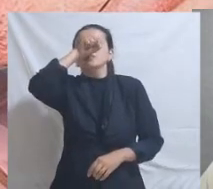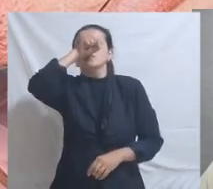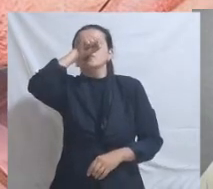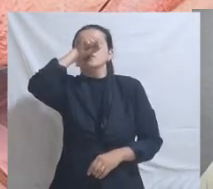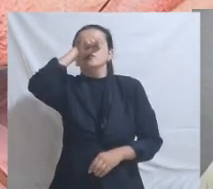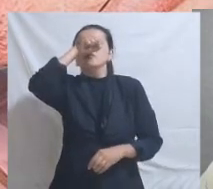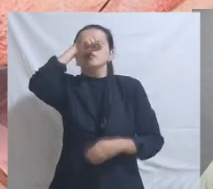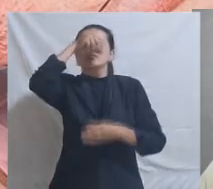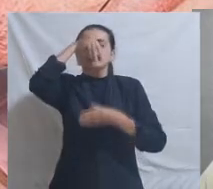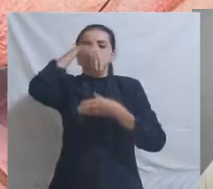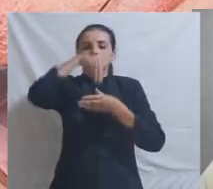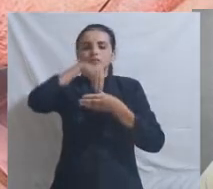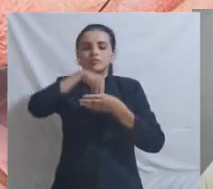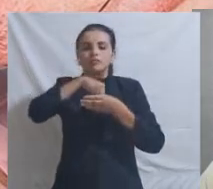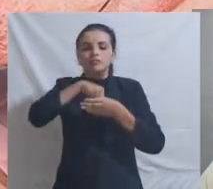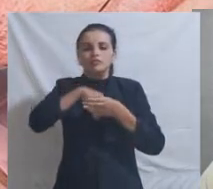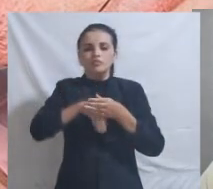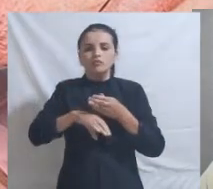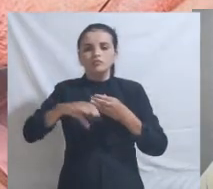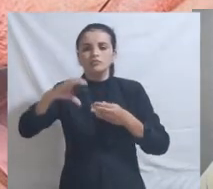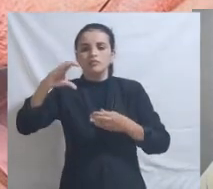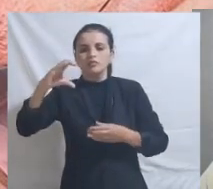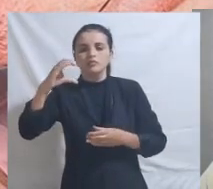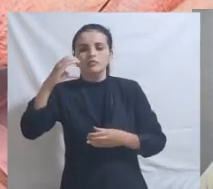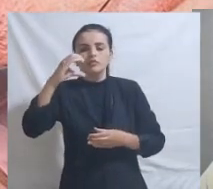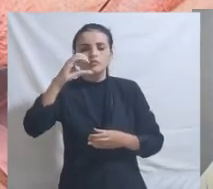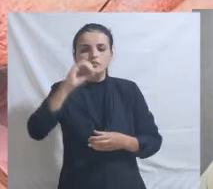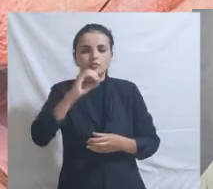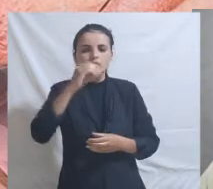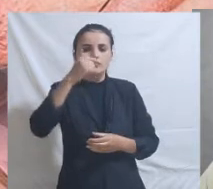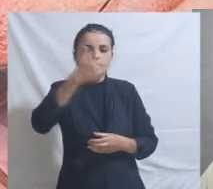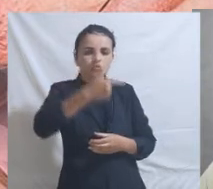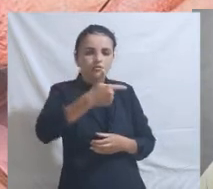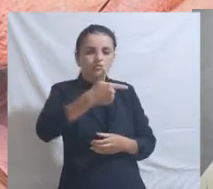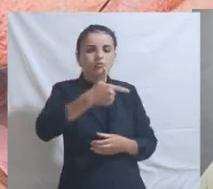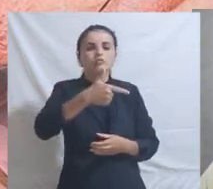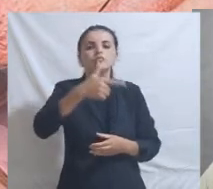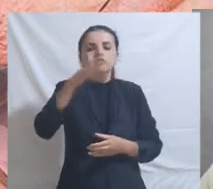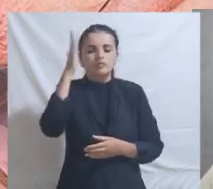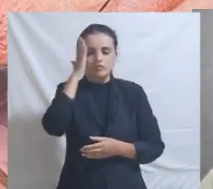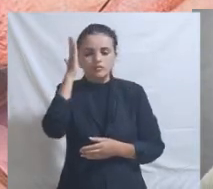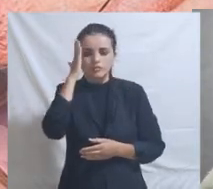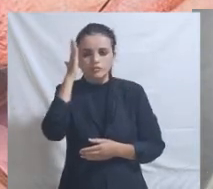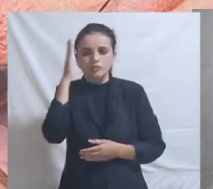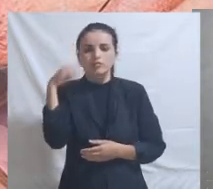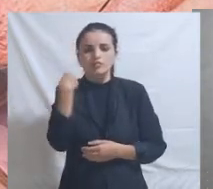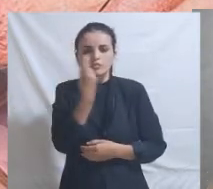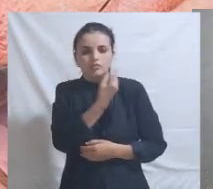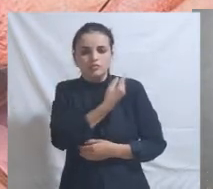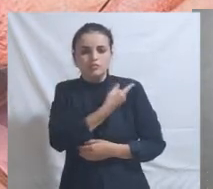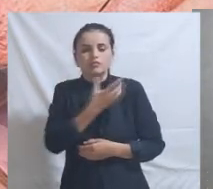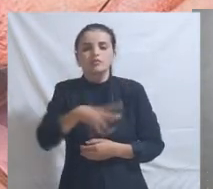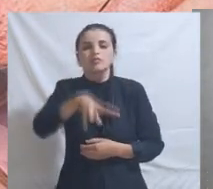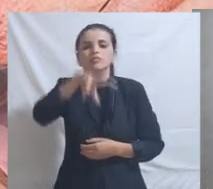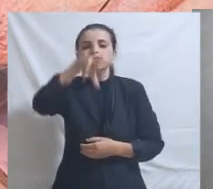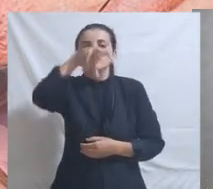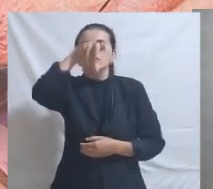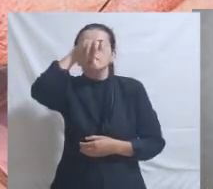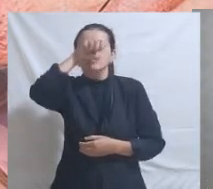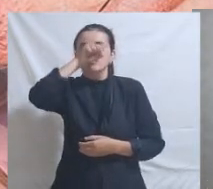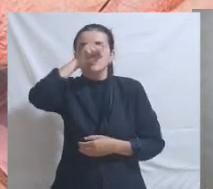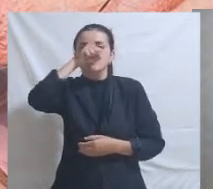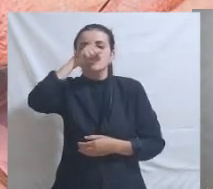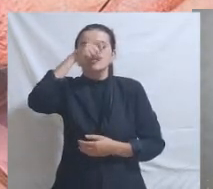para o organismo e excretar o gás carbônico. Então, isso aí nós já sabemos, né, que no nosso processo